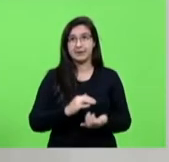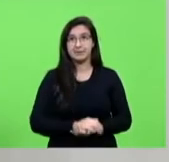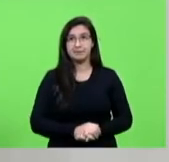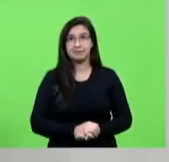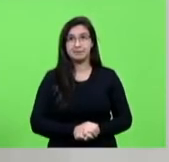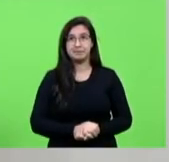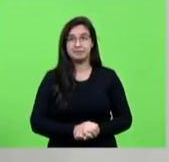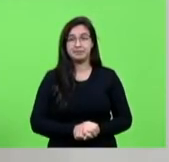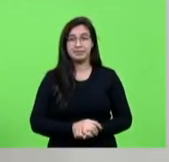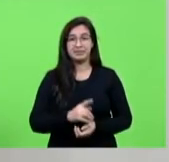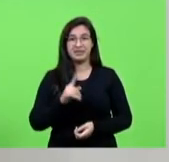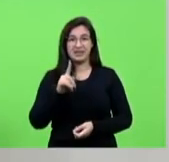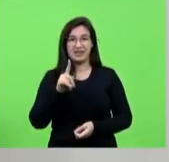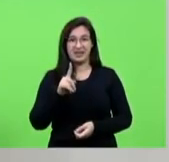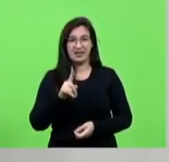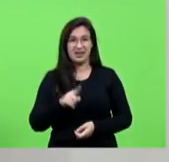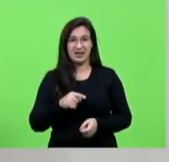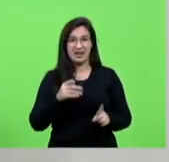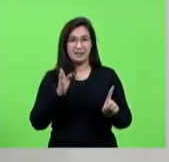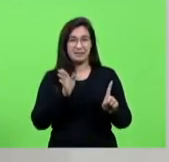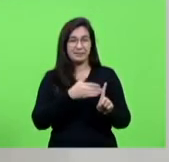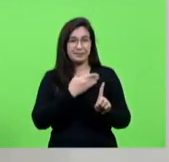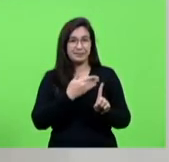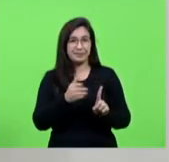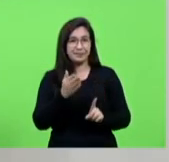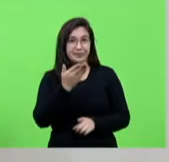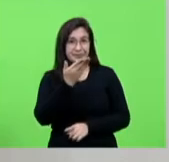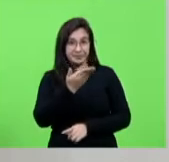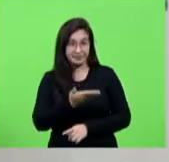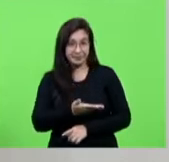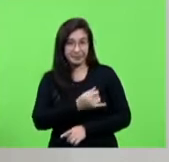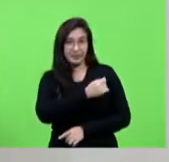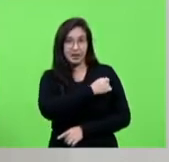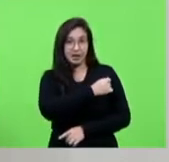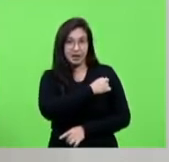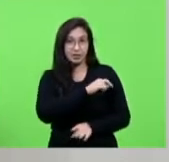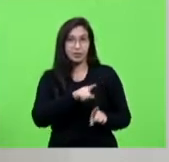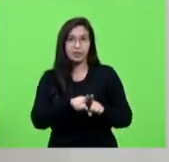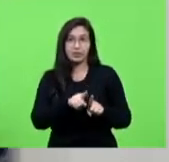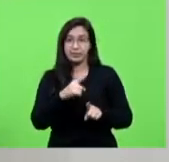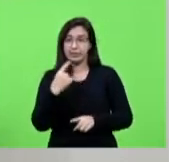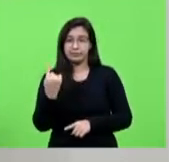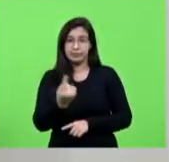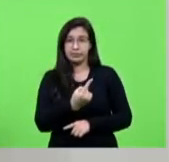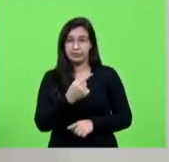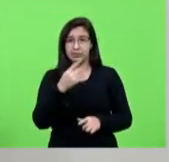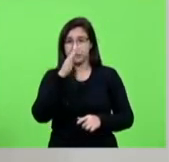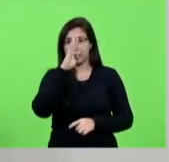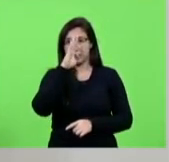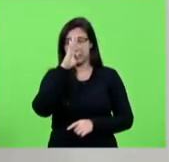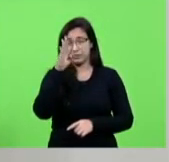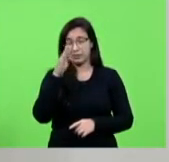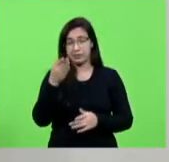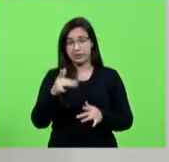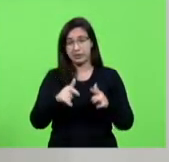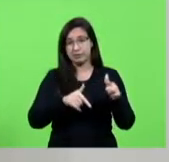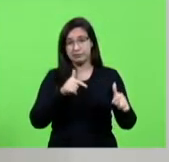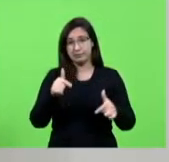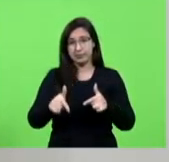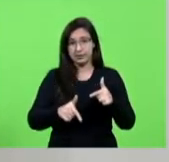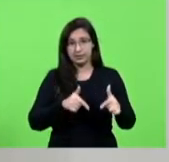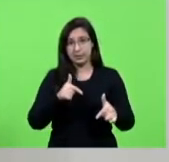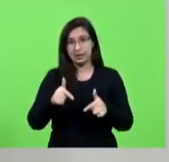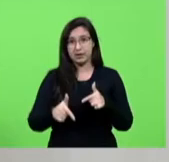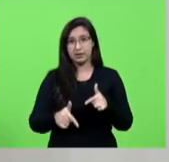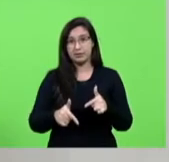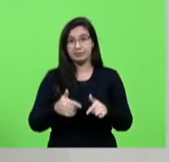É um tapa na cara dos alunos, dos pais dos alunos, de nós todos, principalmente os trabalhadores, que estão